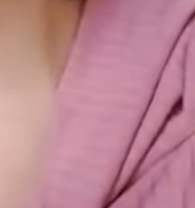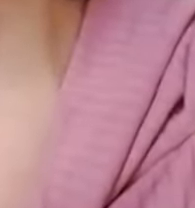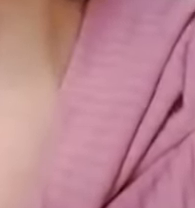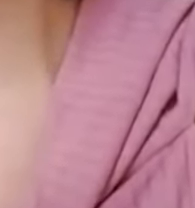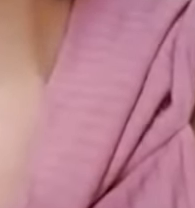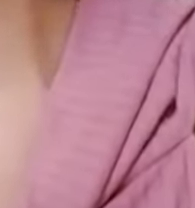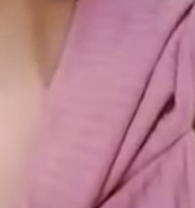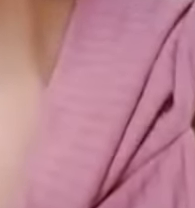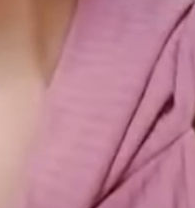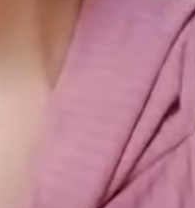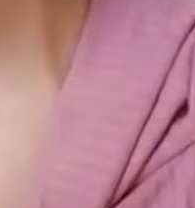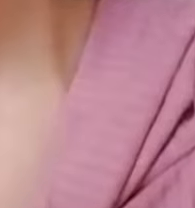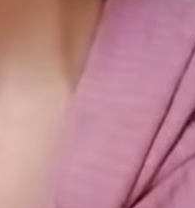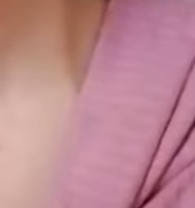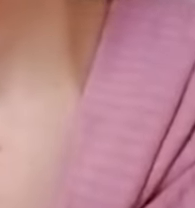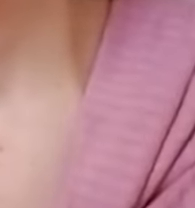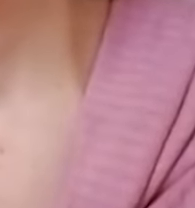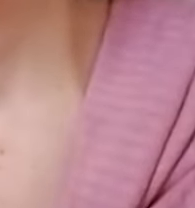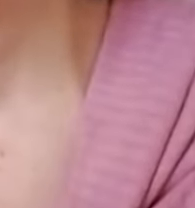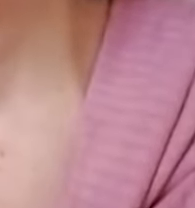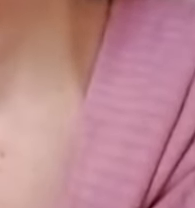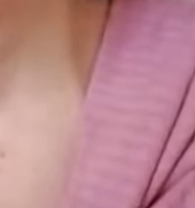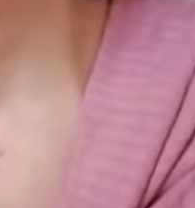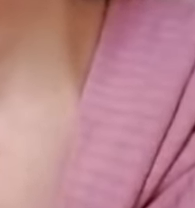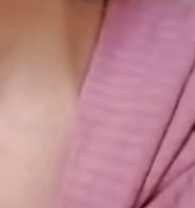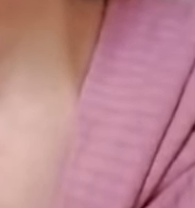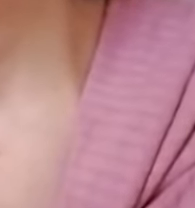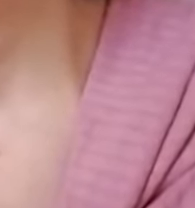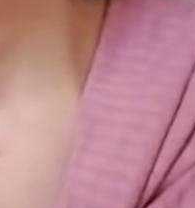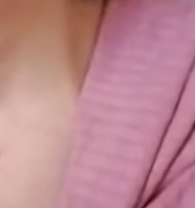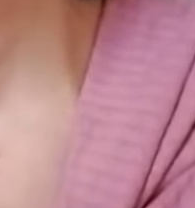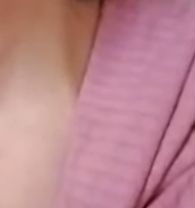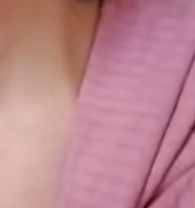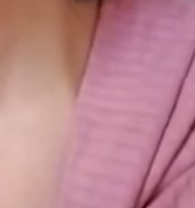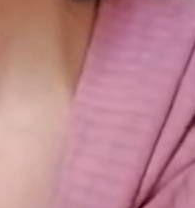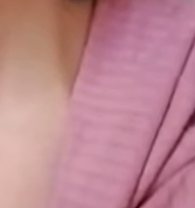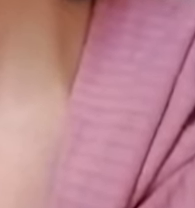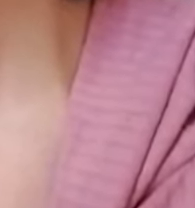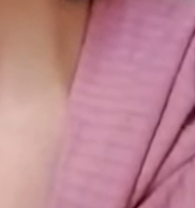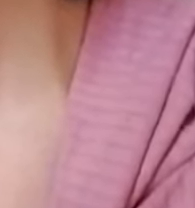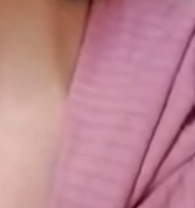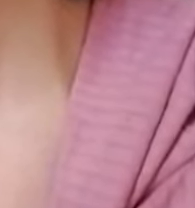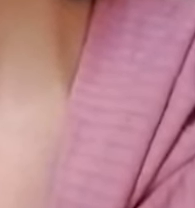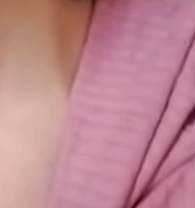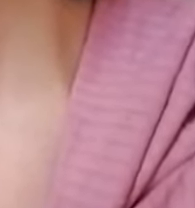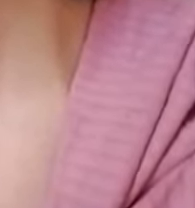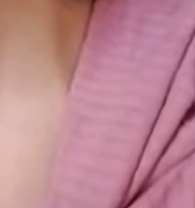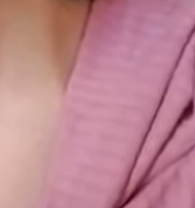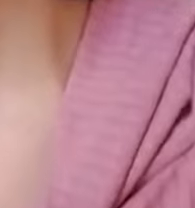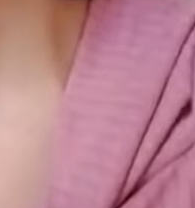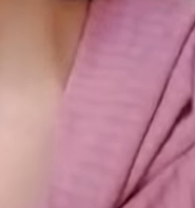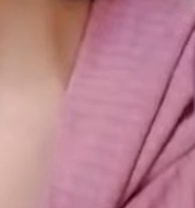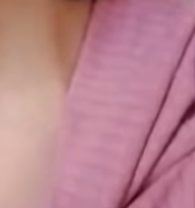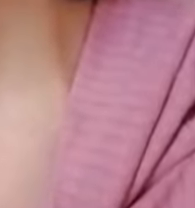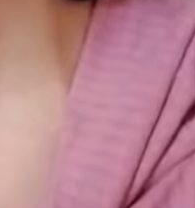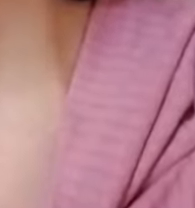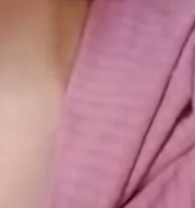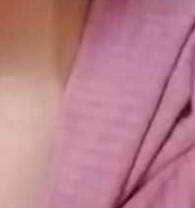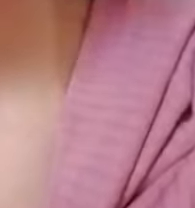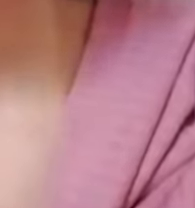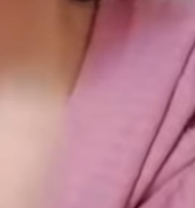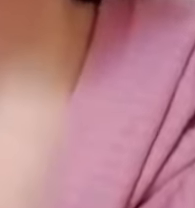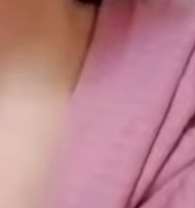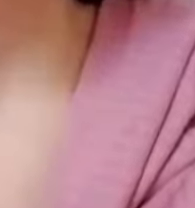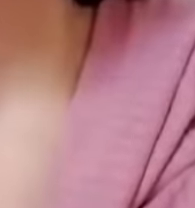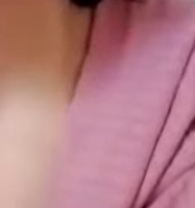devagarzinho e passa um filme na cabeça né de tantas coisas que a gente tantos constrangimentos que a gente